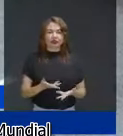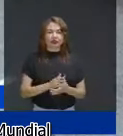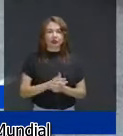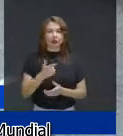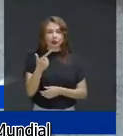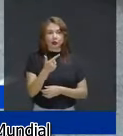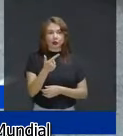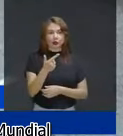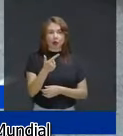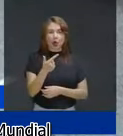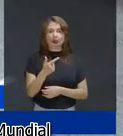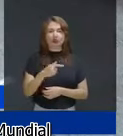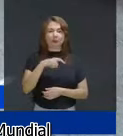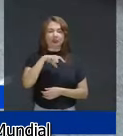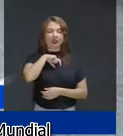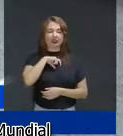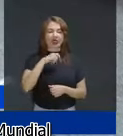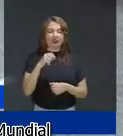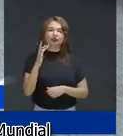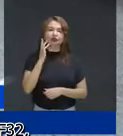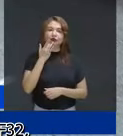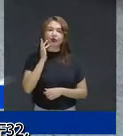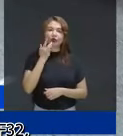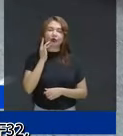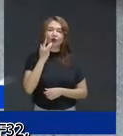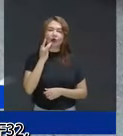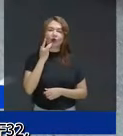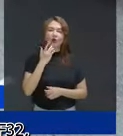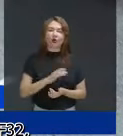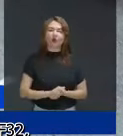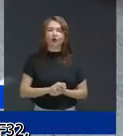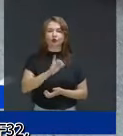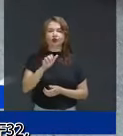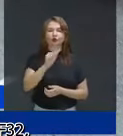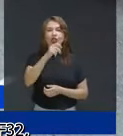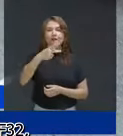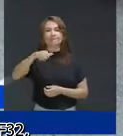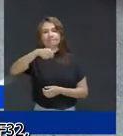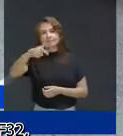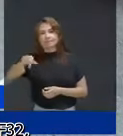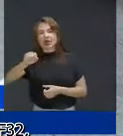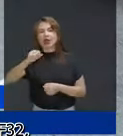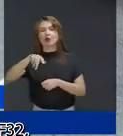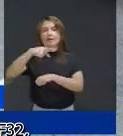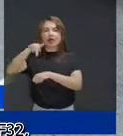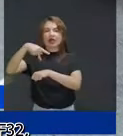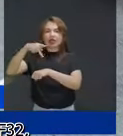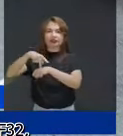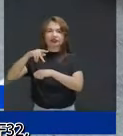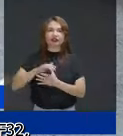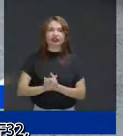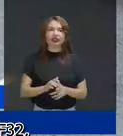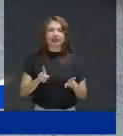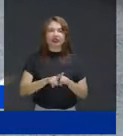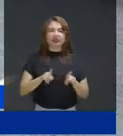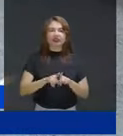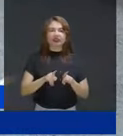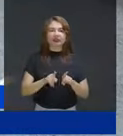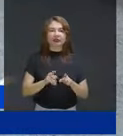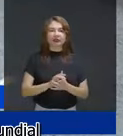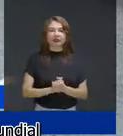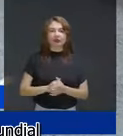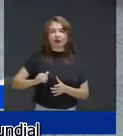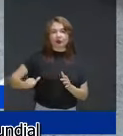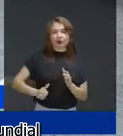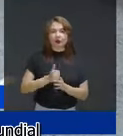medalhas de ouro no Mundial de Atletismo no Japão, no lançamento do Clube F32, além do título inédito